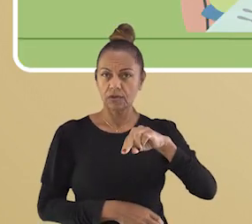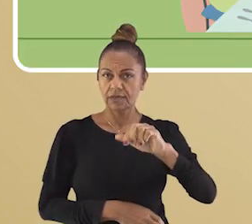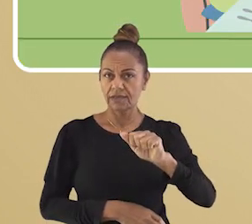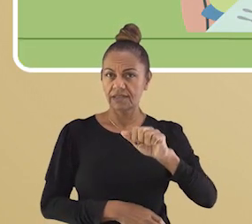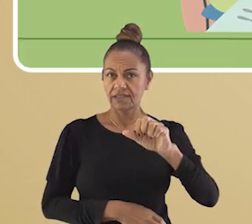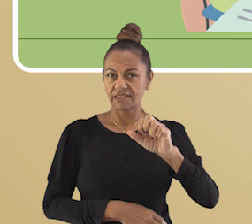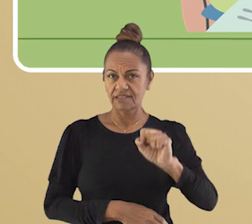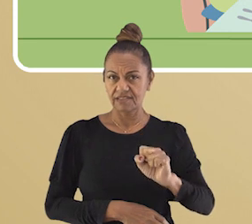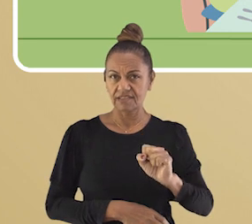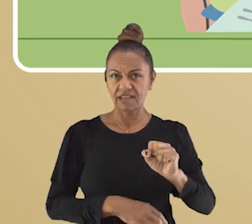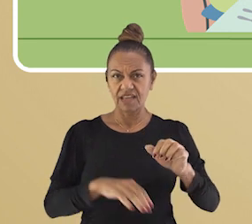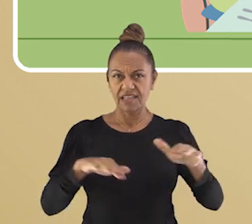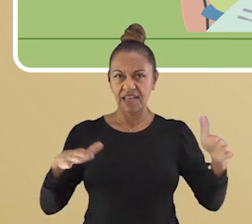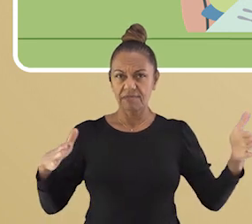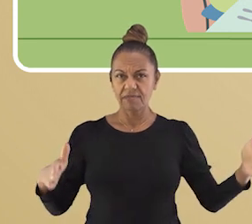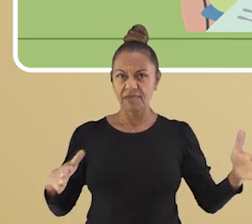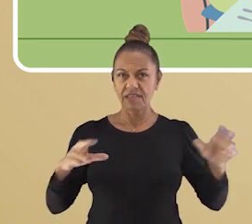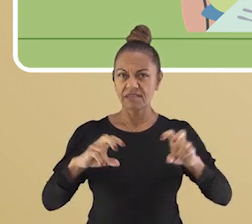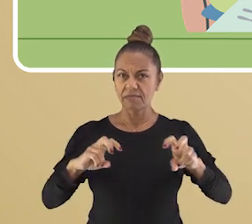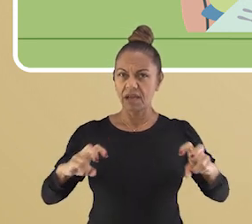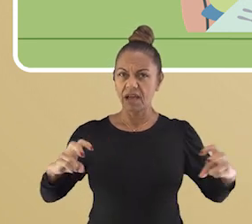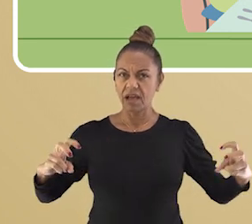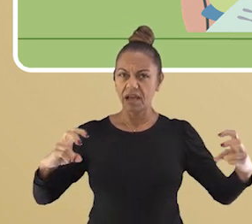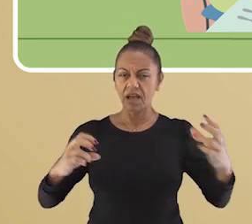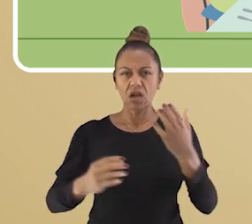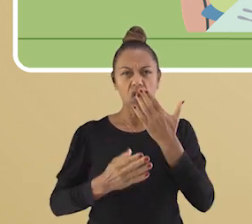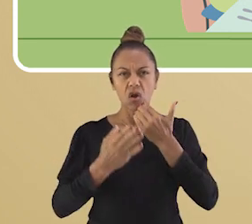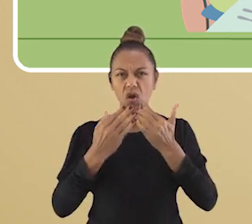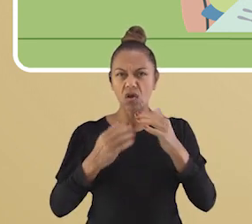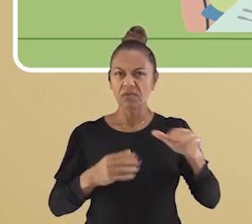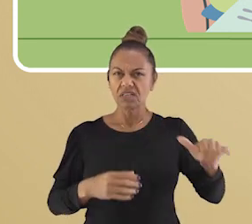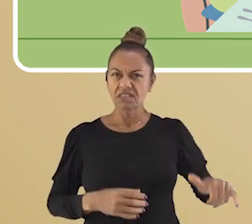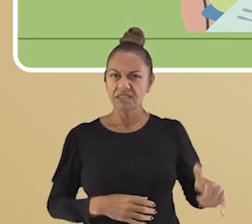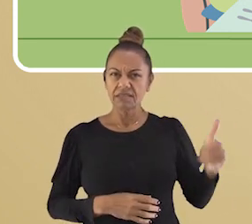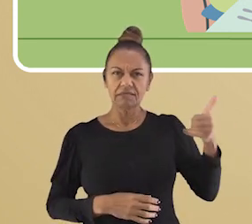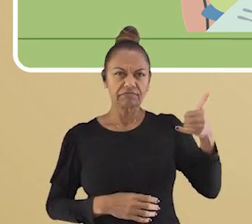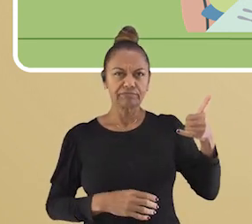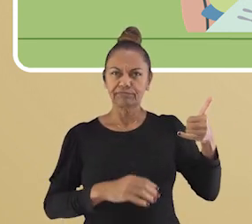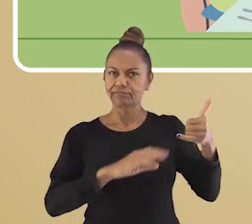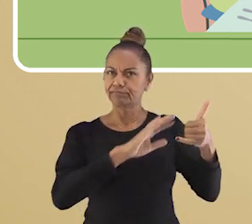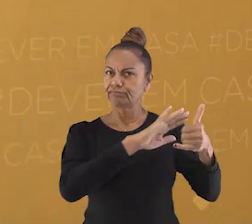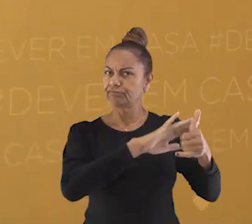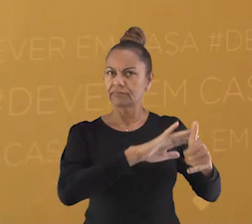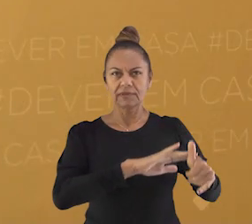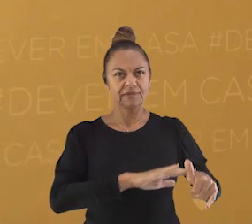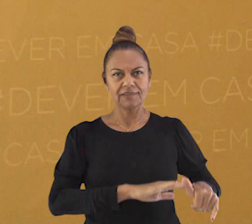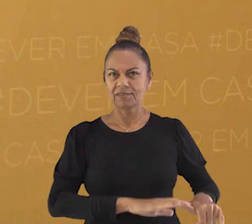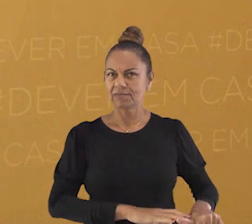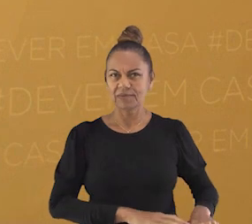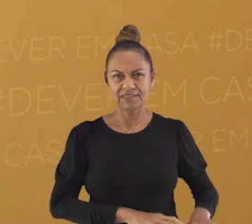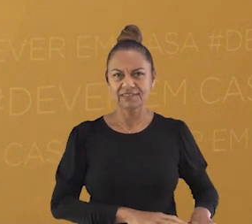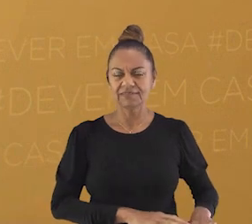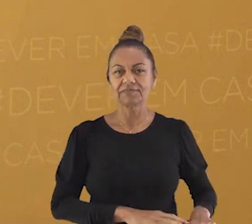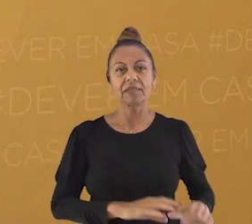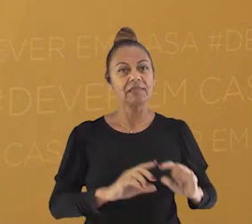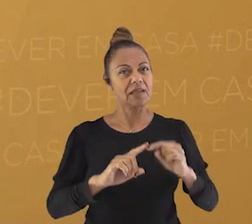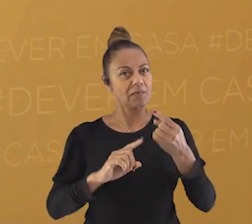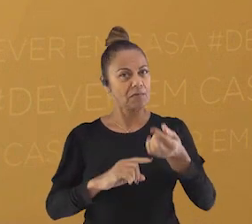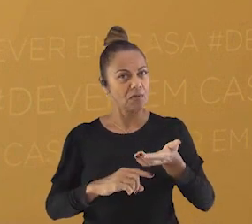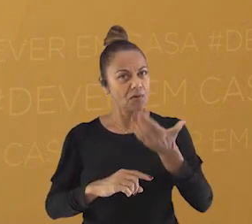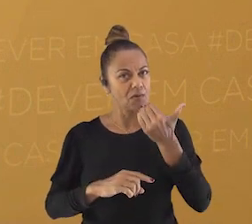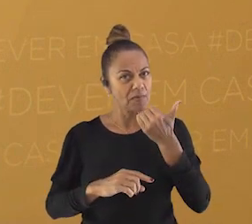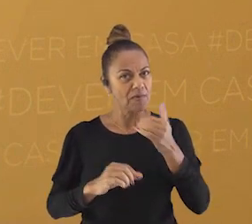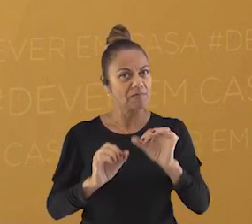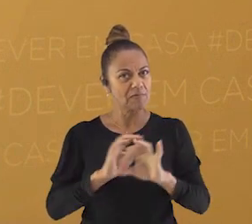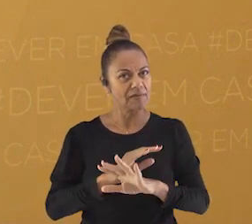o telefone celular na mesa enquanto as pessoas comem, só depois de terminar de comer. Essas situações que observamos nas